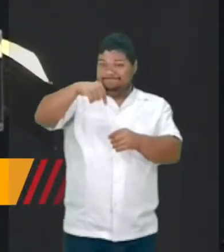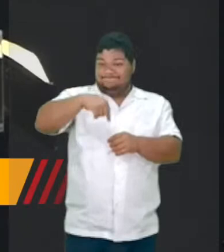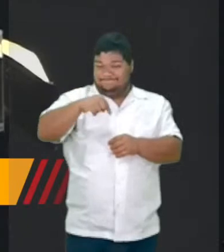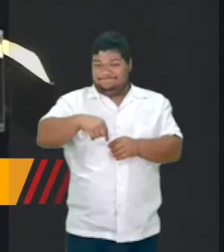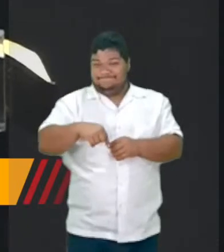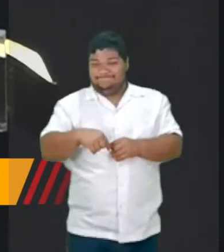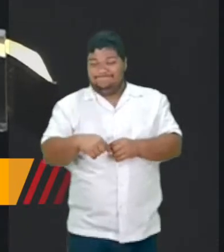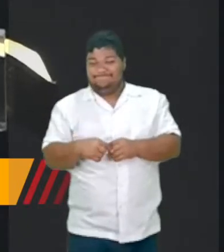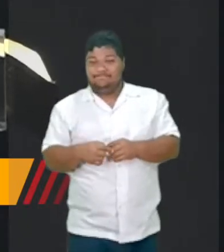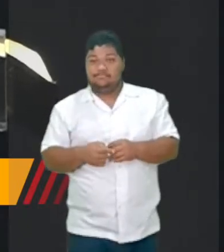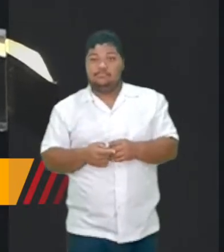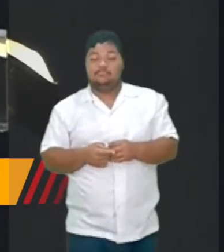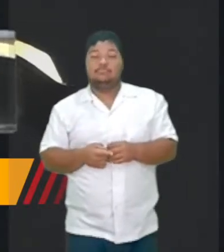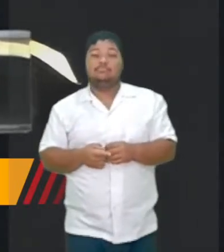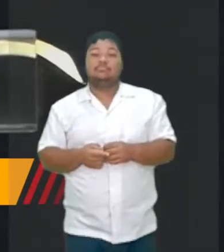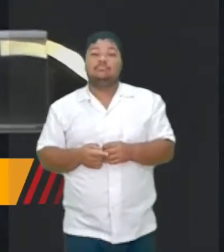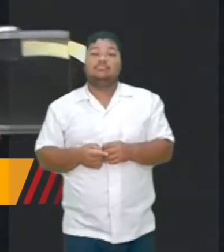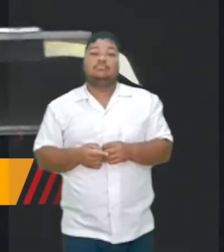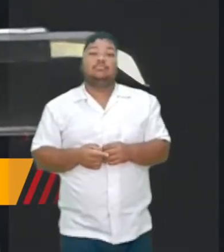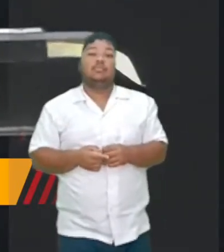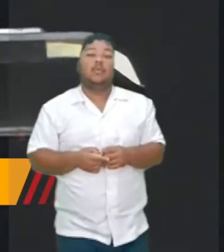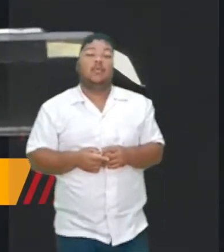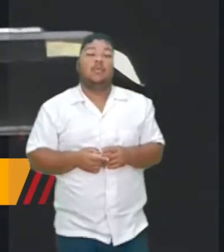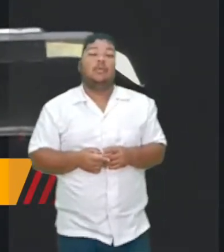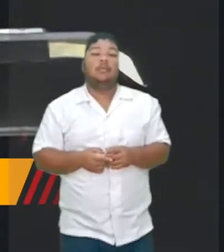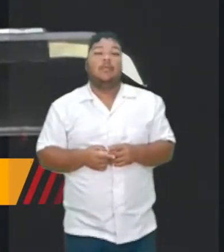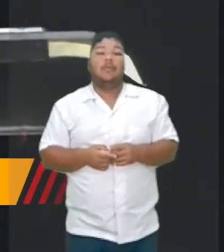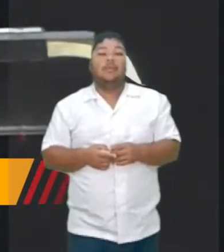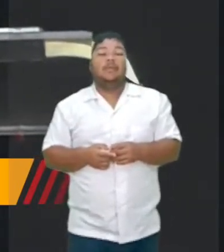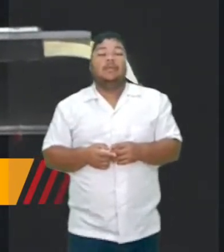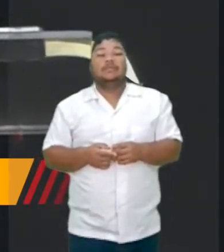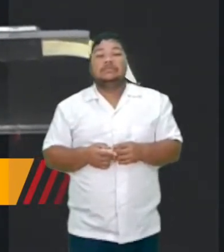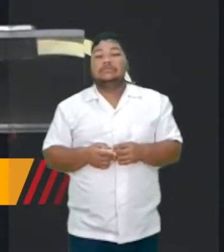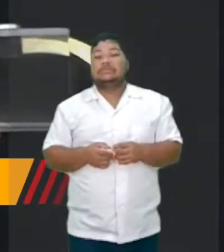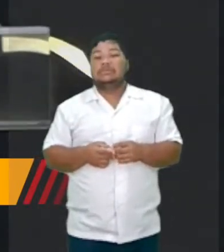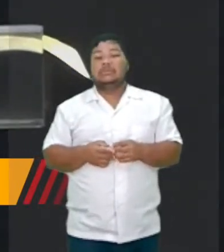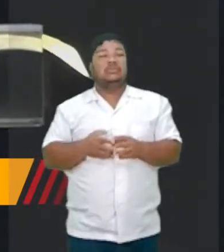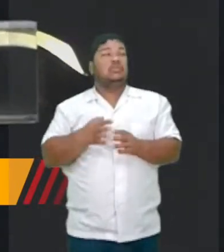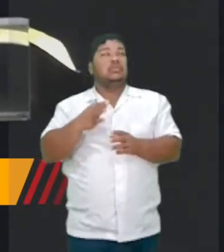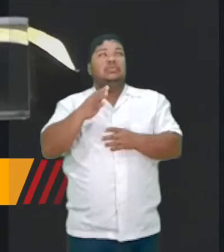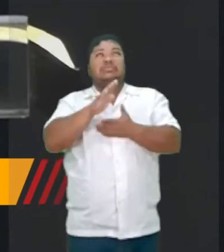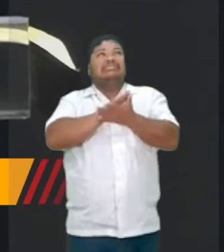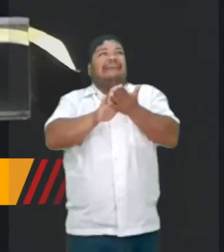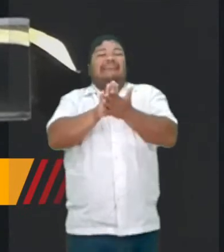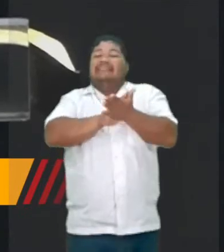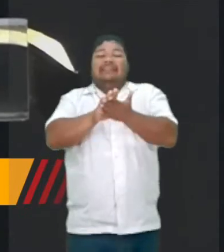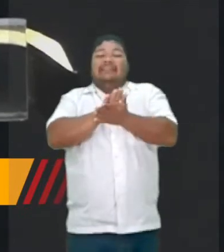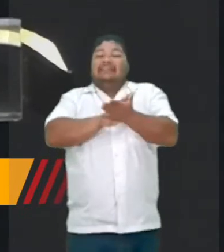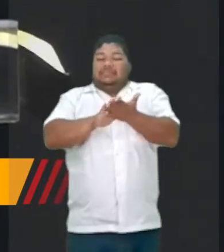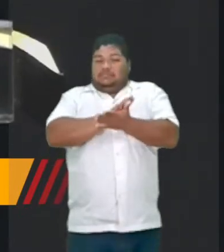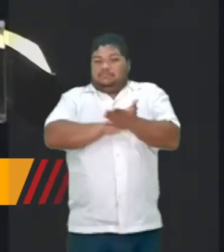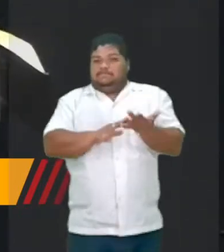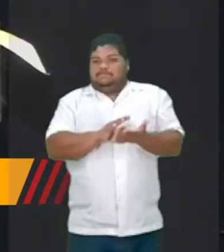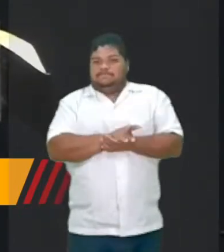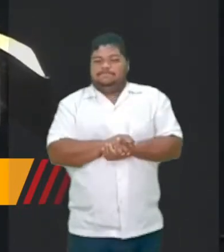existência por uma ação espontânea. Não.